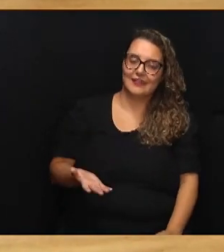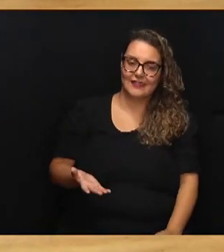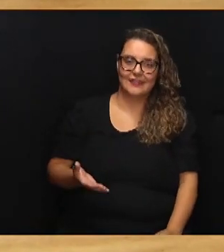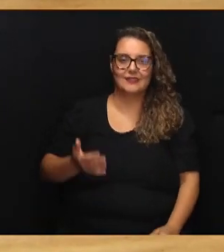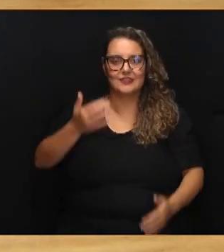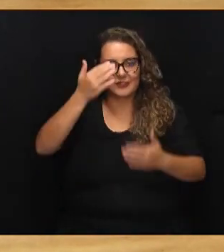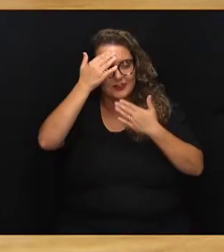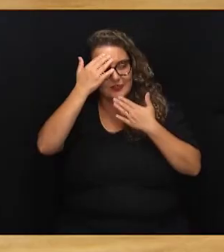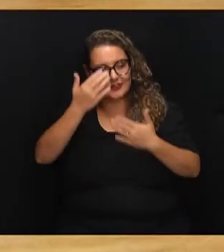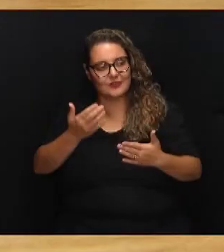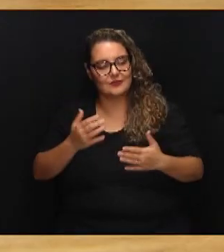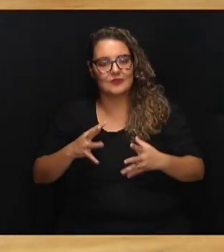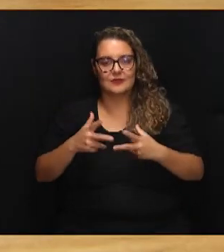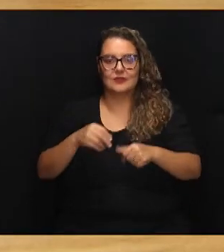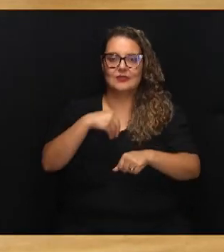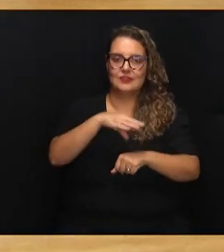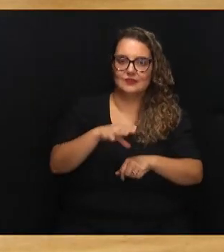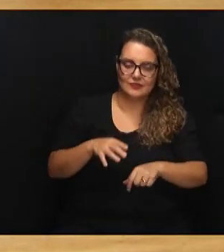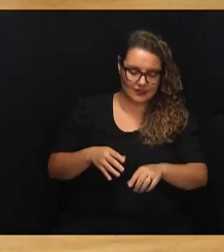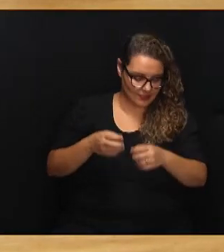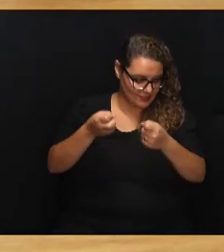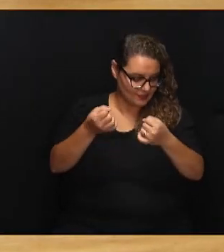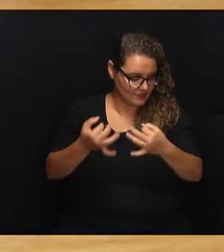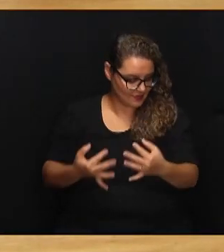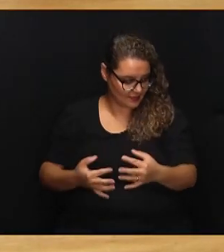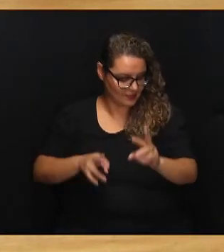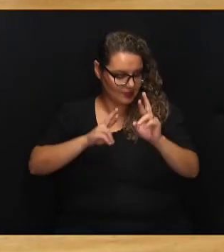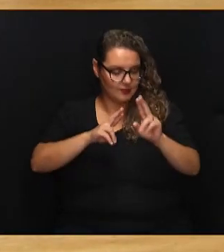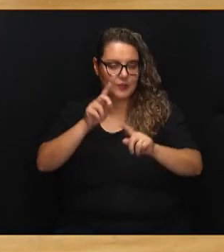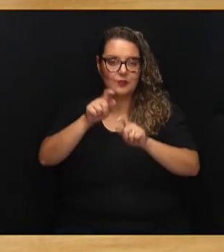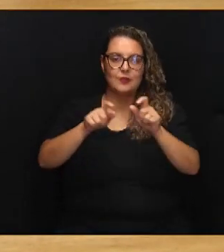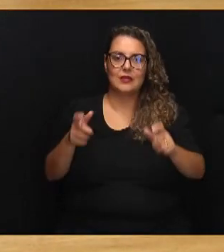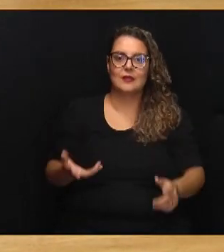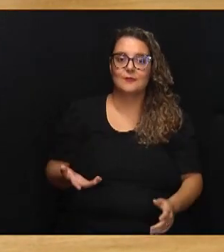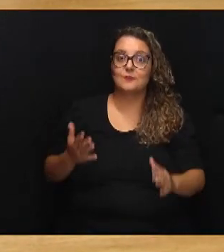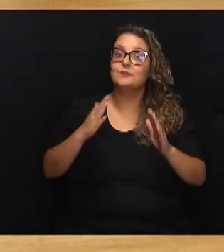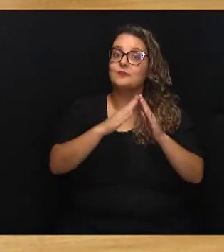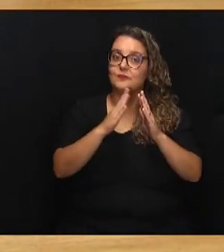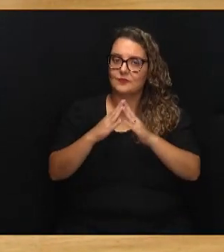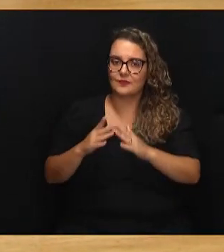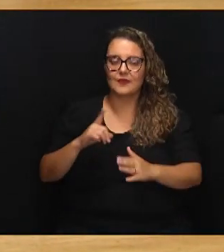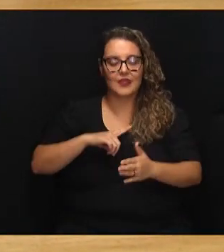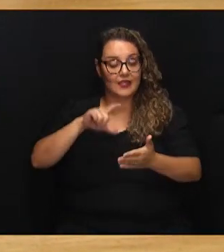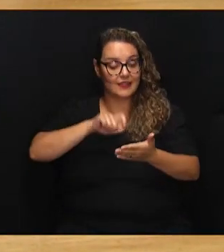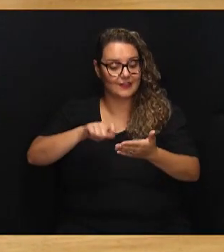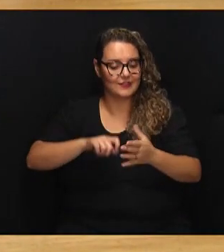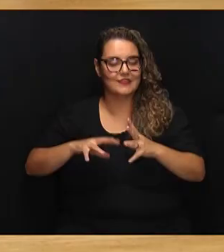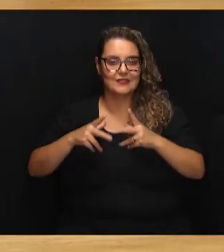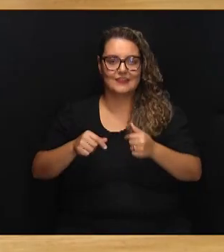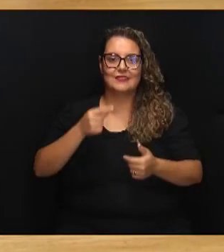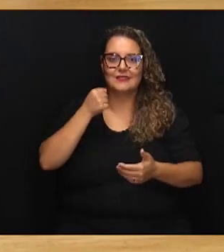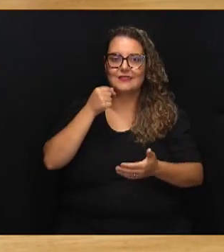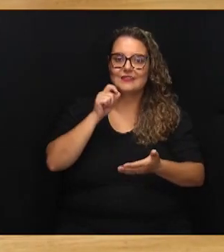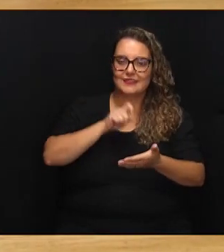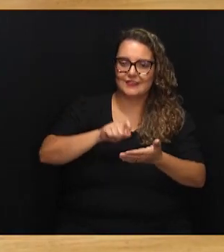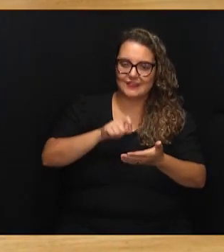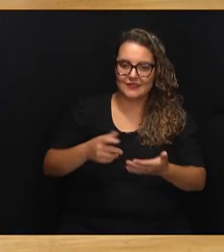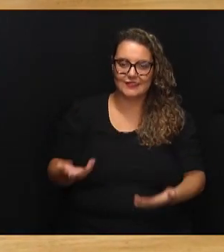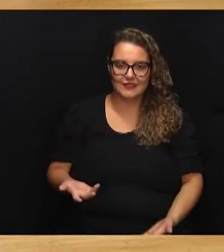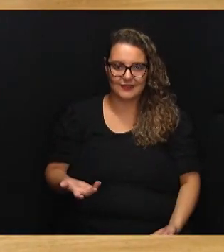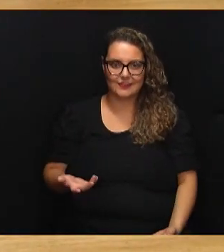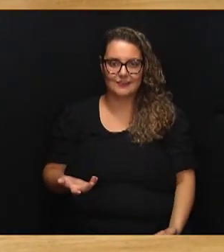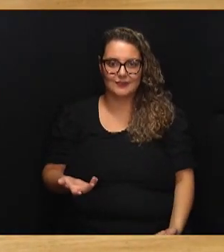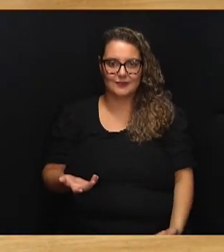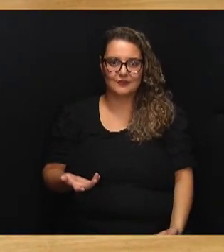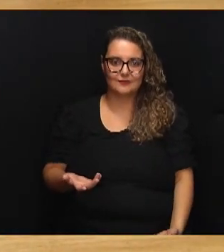obrigado por todas essas dicas, essas orientações. Espero que o pessoal que esteja em casa tenha anotado tudo na ponta do lápis, né?